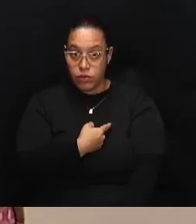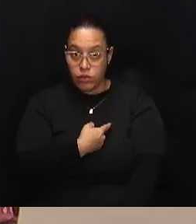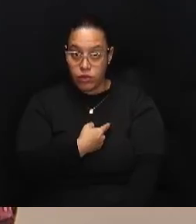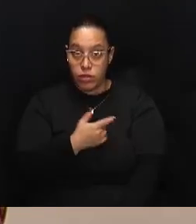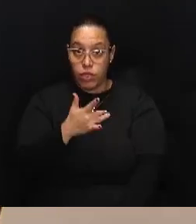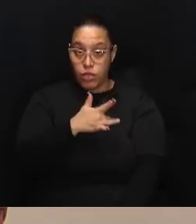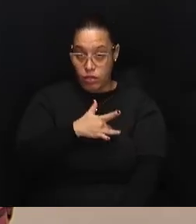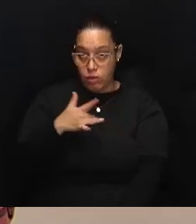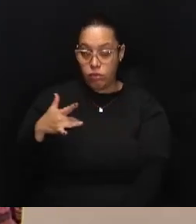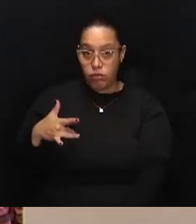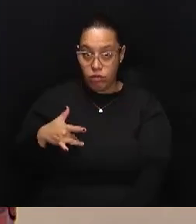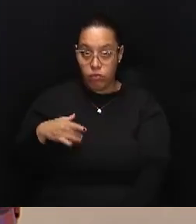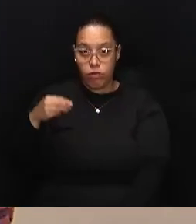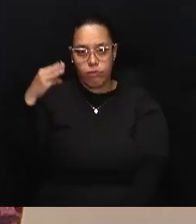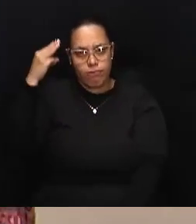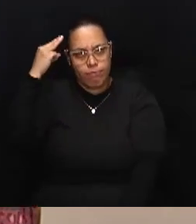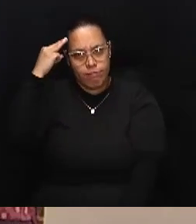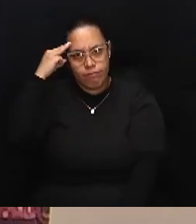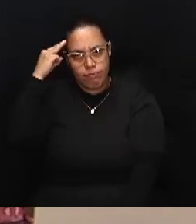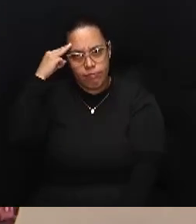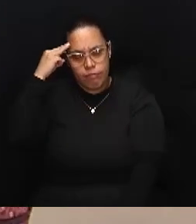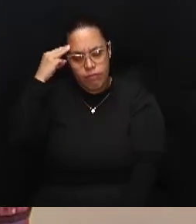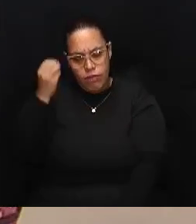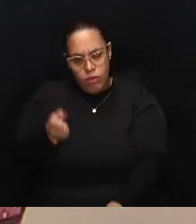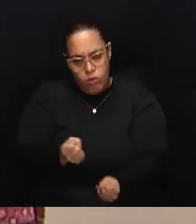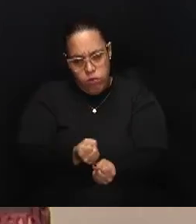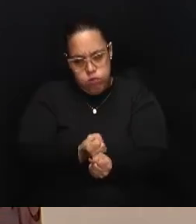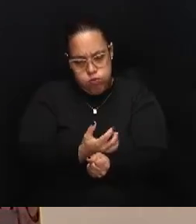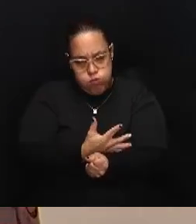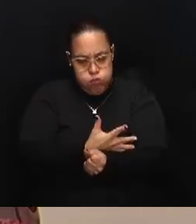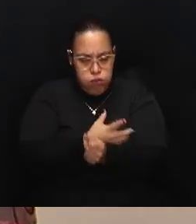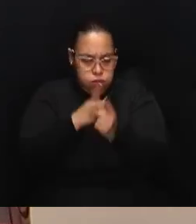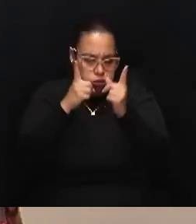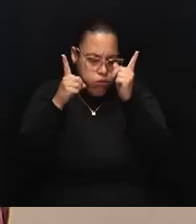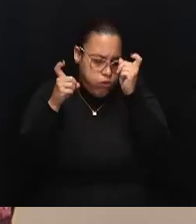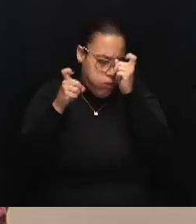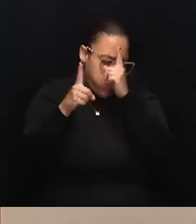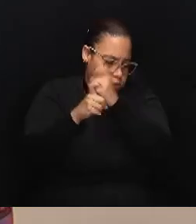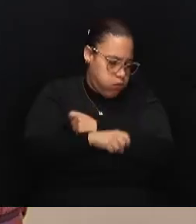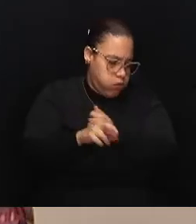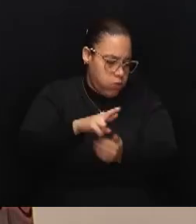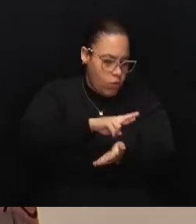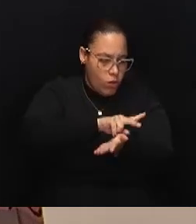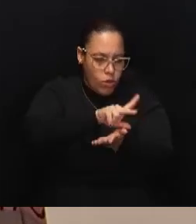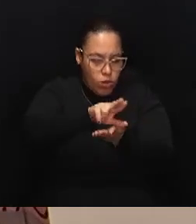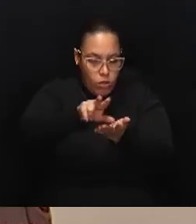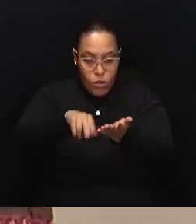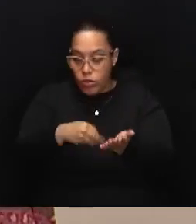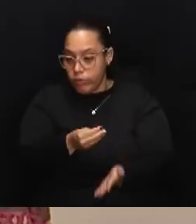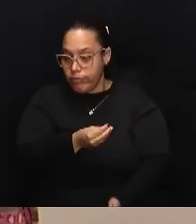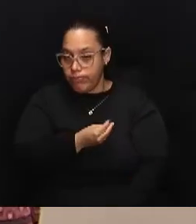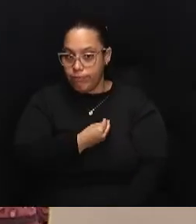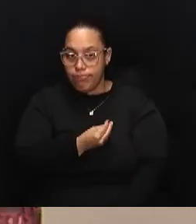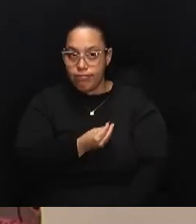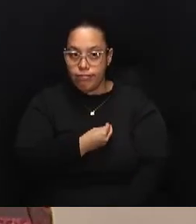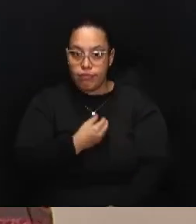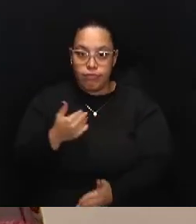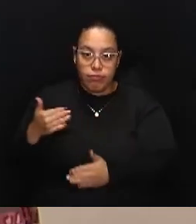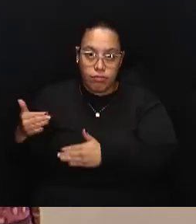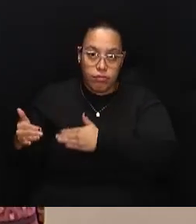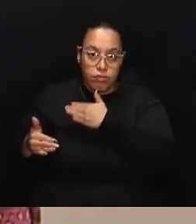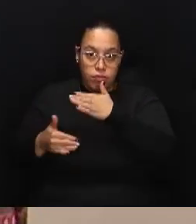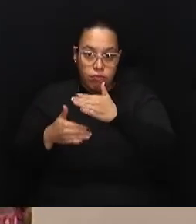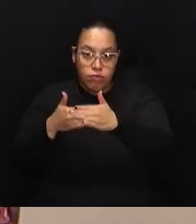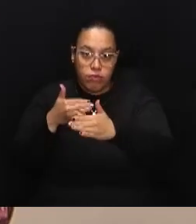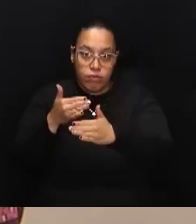a saúde mental, o emocional abalado por determinados fatores que aconteceu na sua vida. Então a gente traz realmente